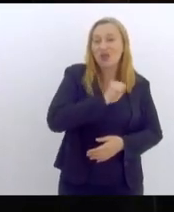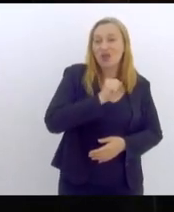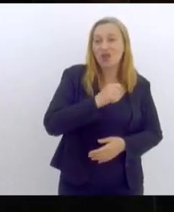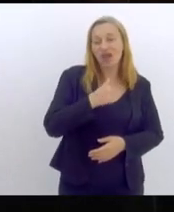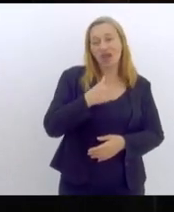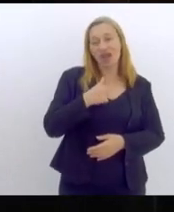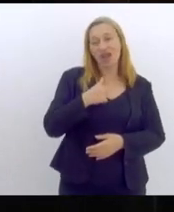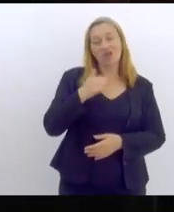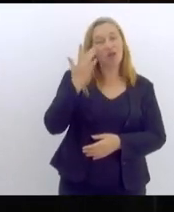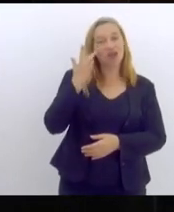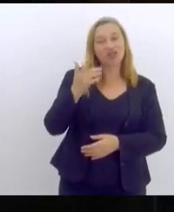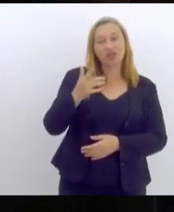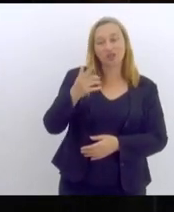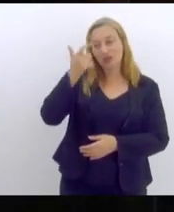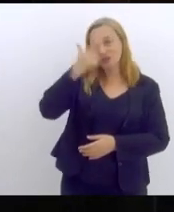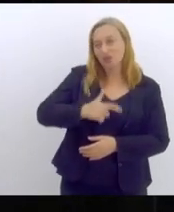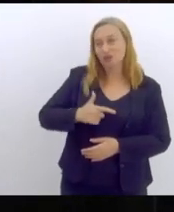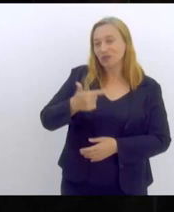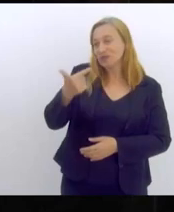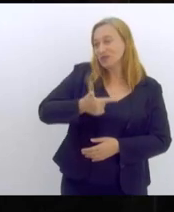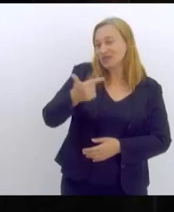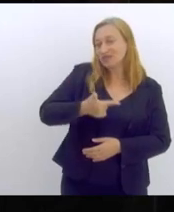fala, benção, vovô, por favor.